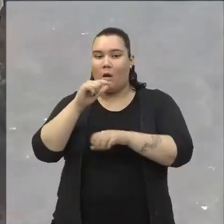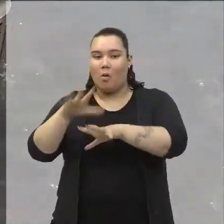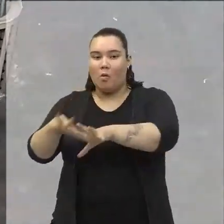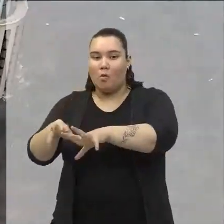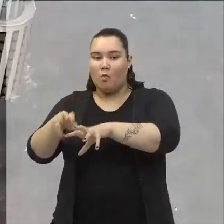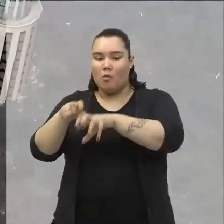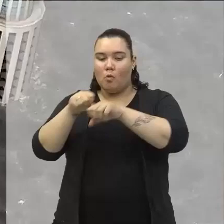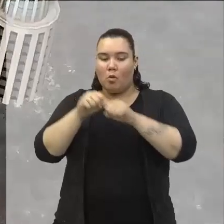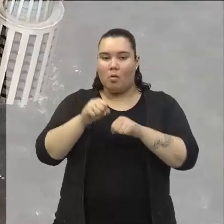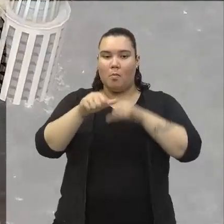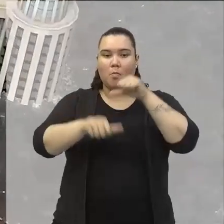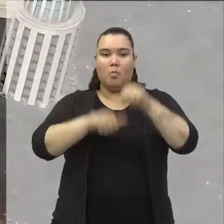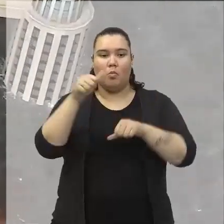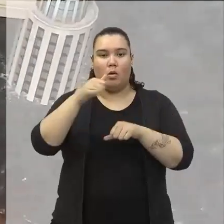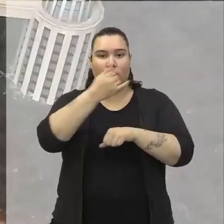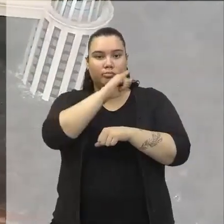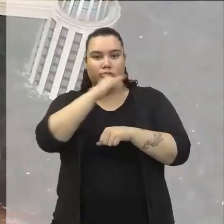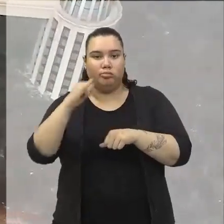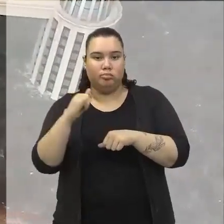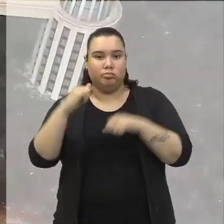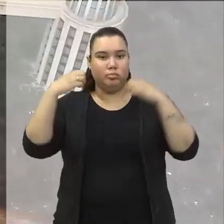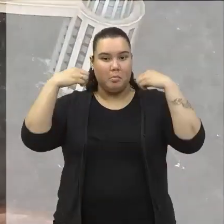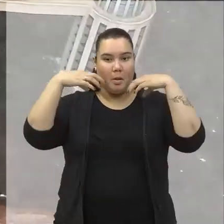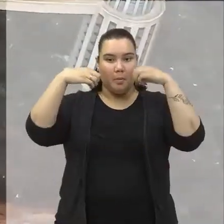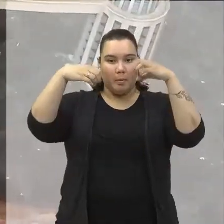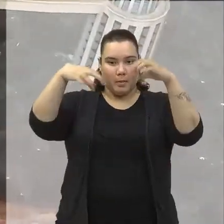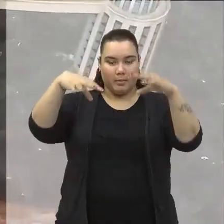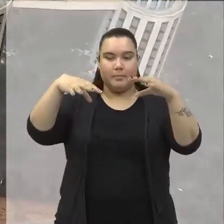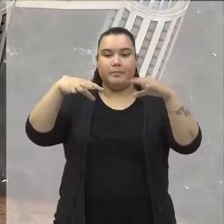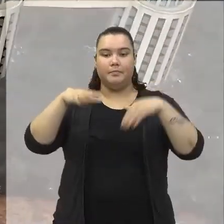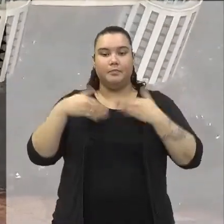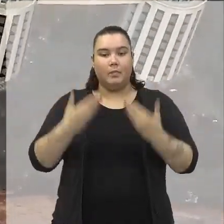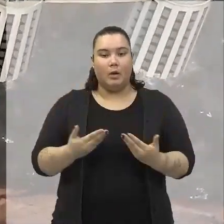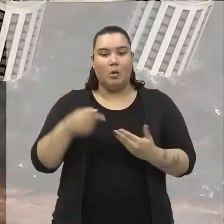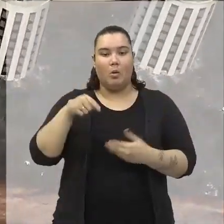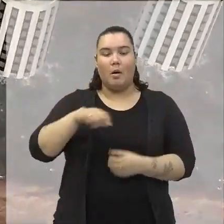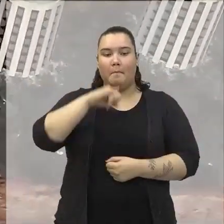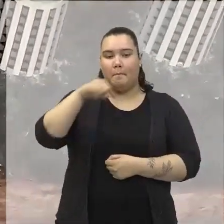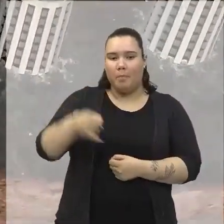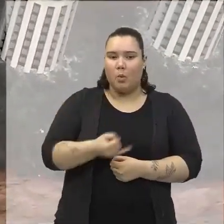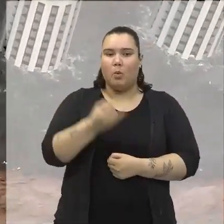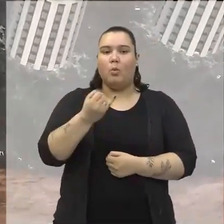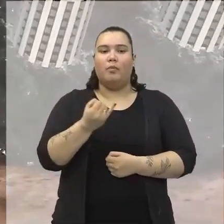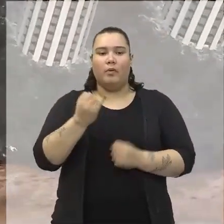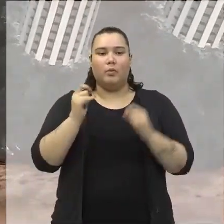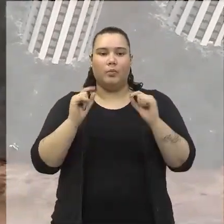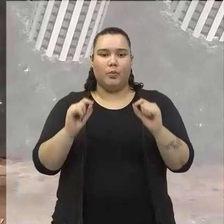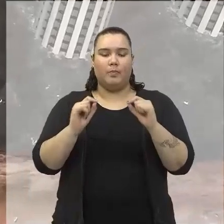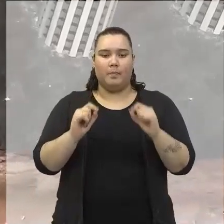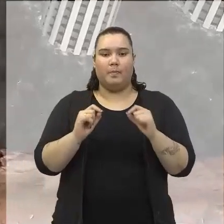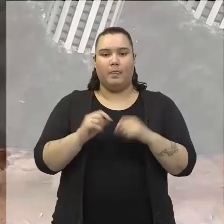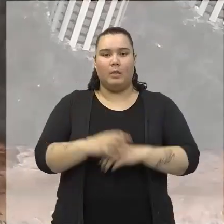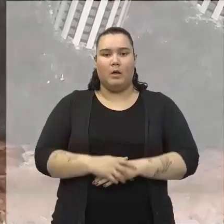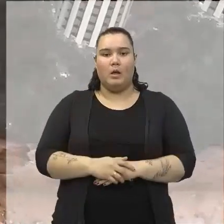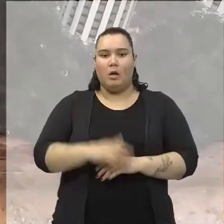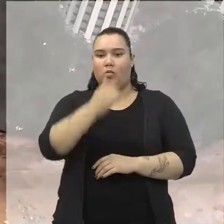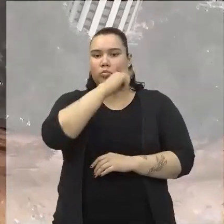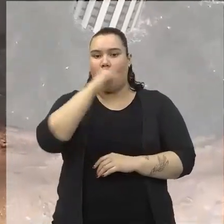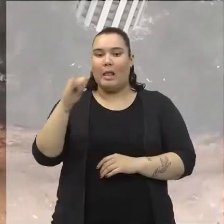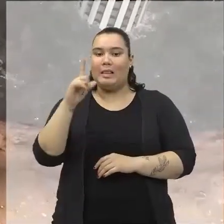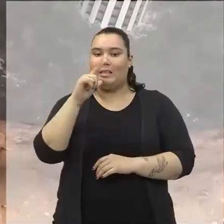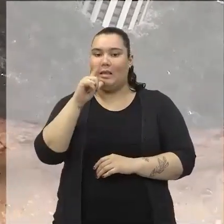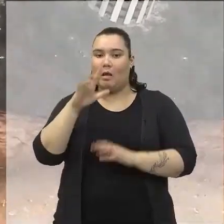em energia elétrica. Nessa hidrelétrica, nós aproveitamos a energia armazenada da